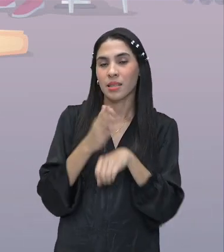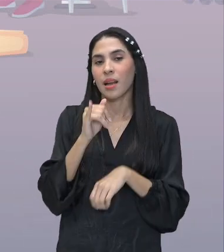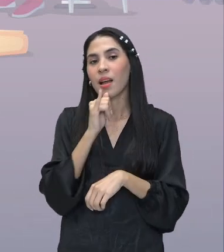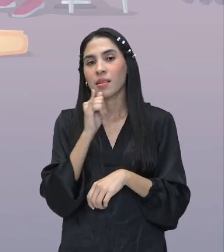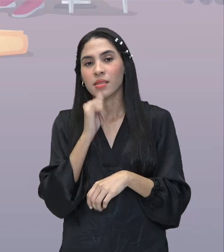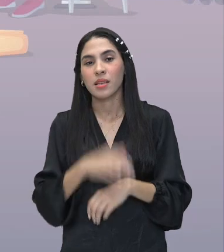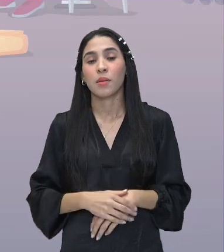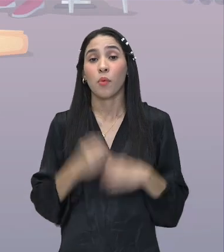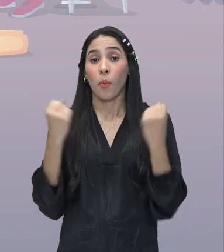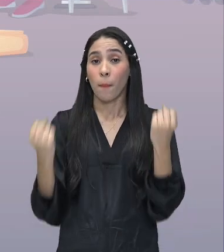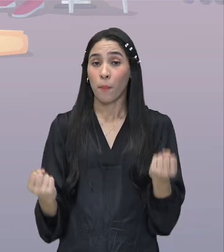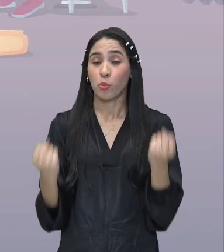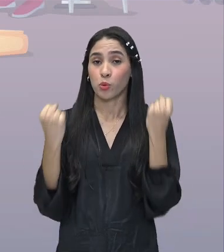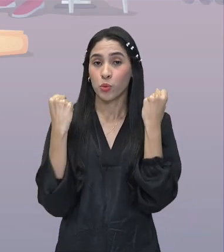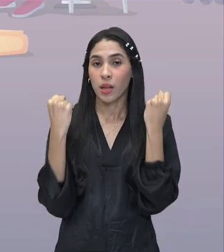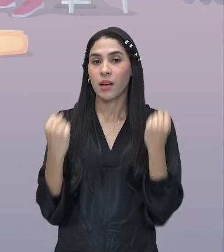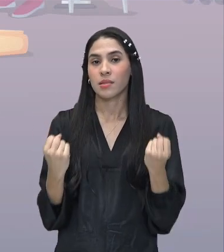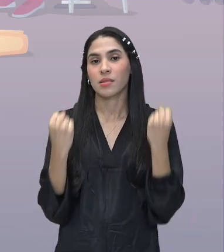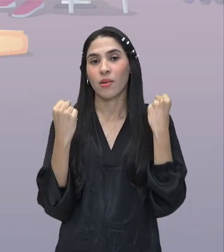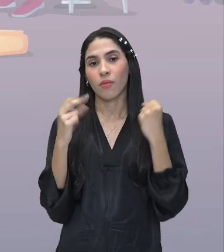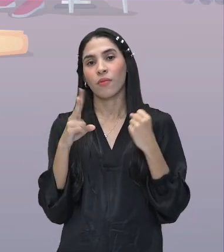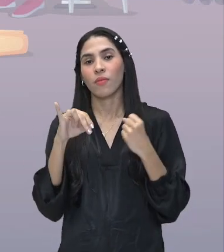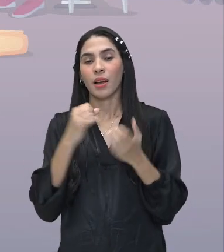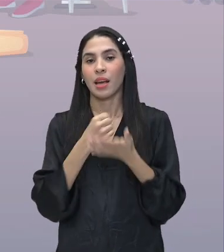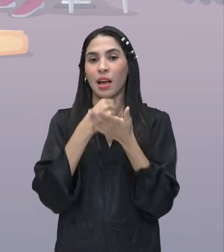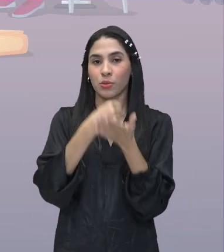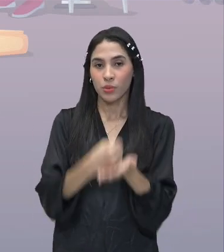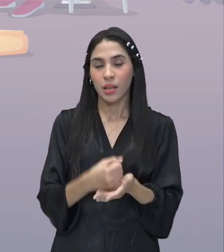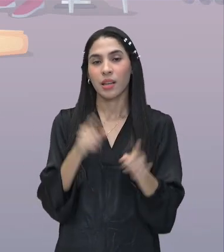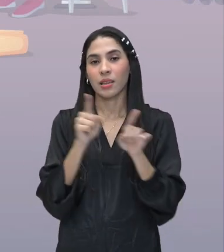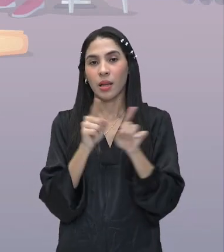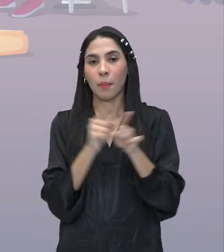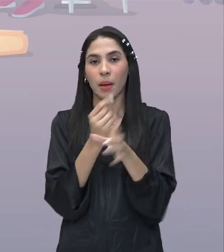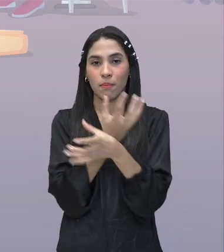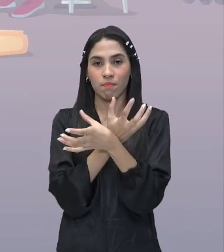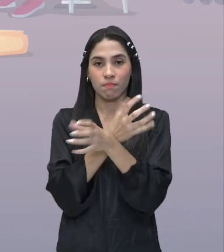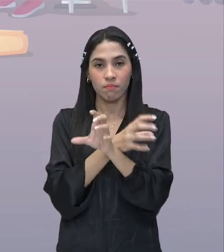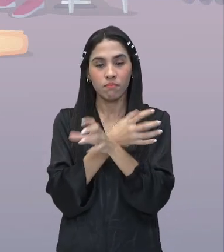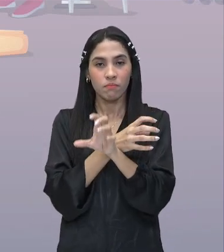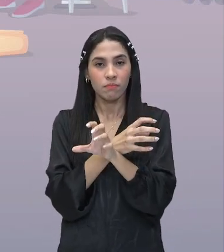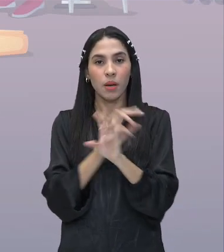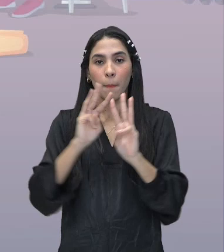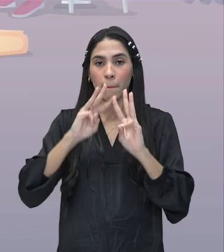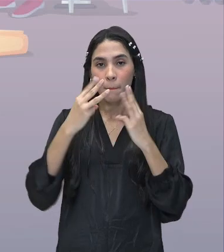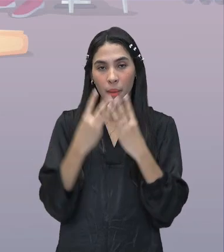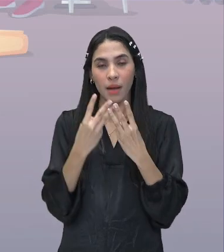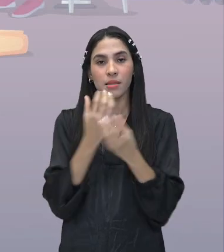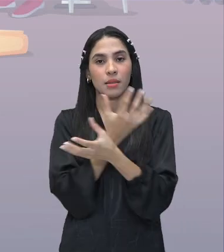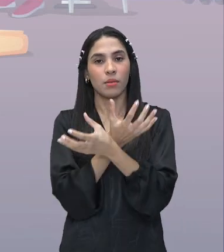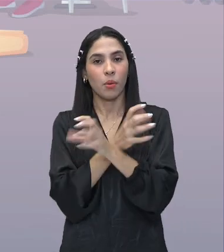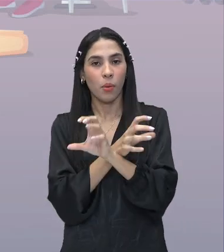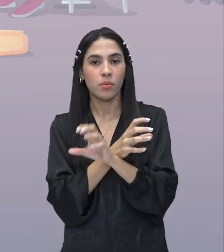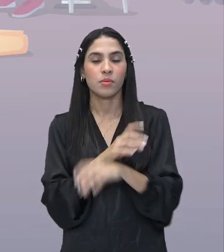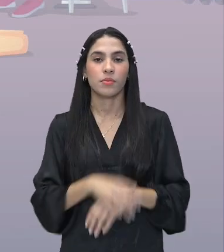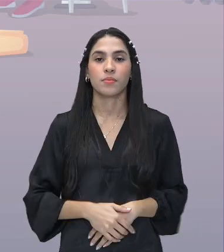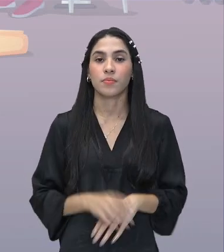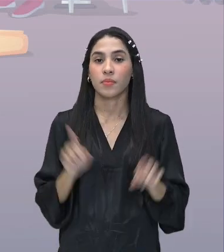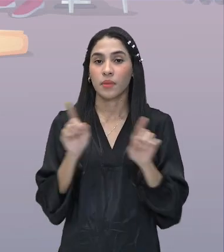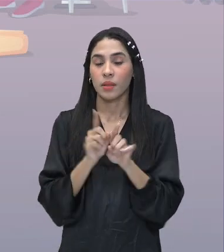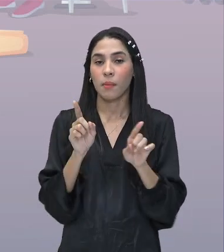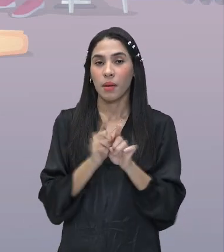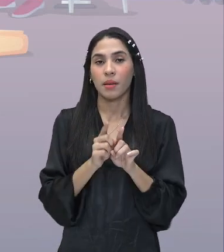de musculação, que vai ajudar a recuperar massa óssea, né, a recuperar